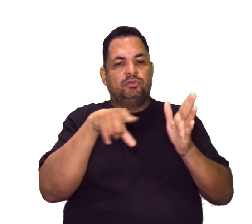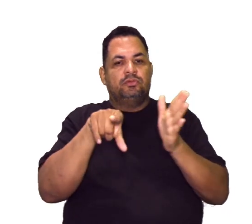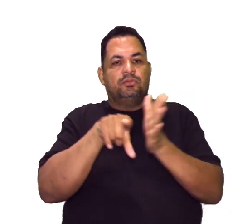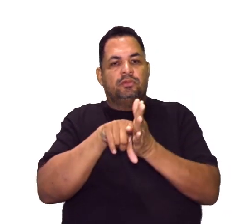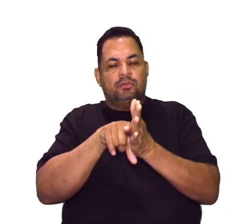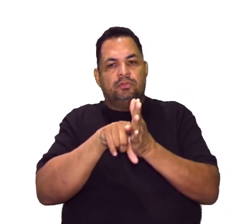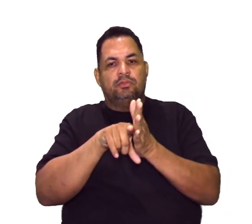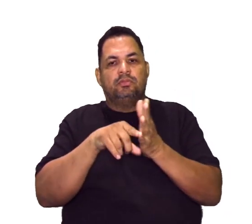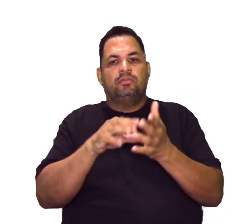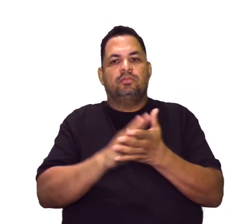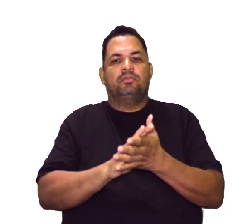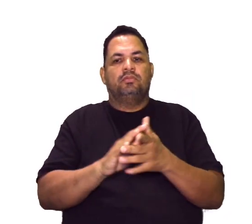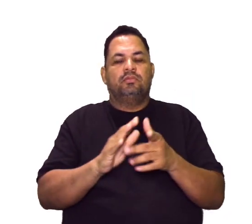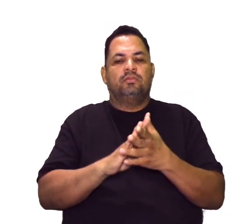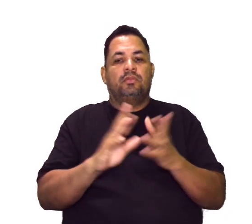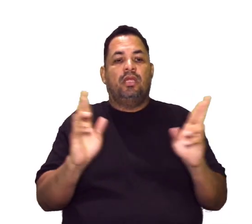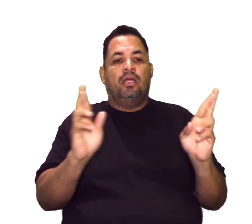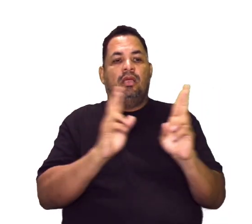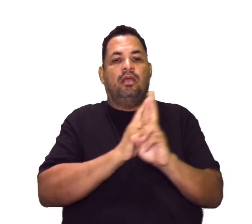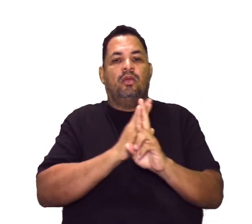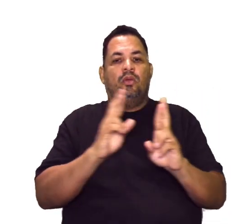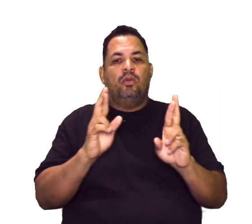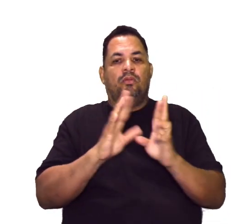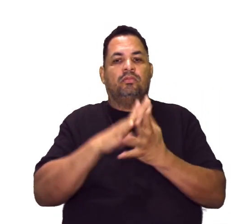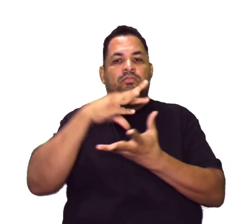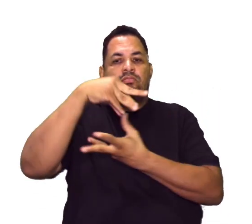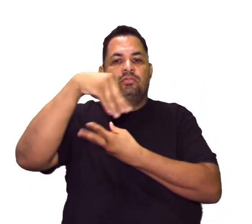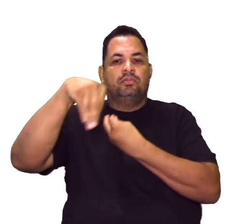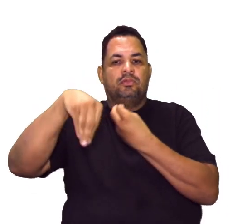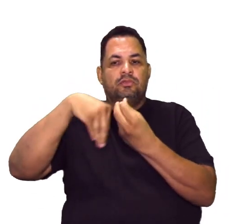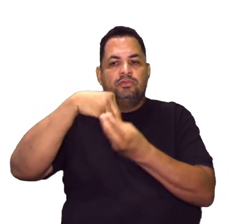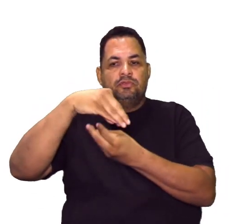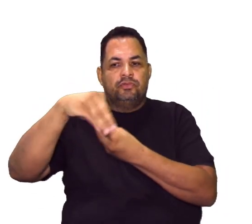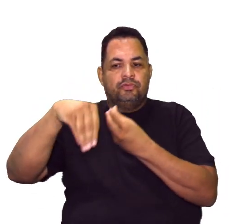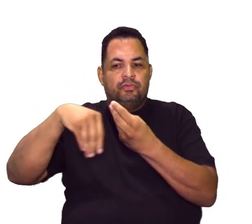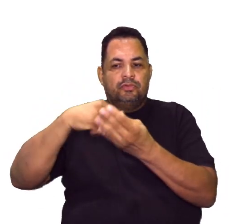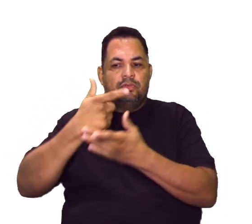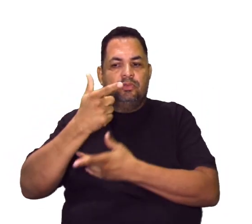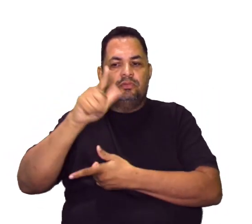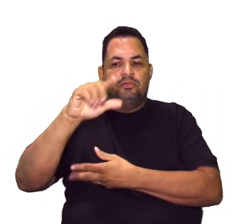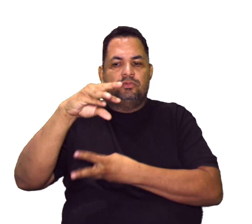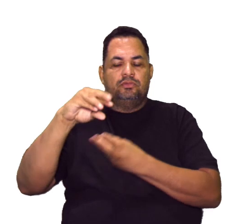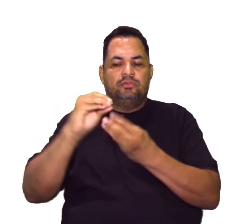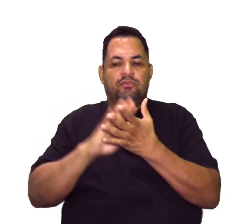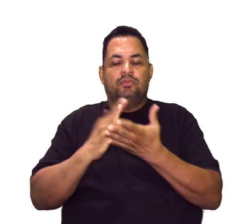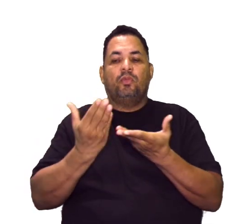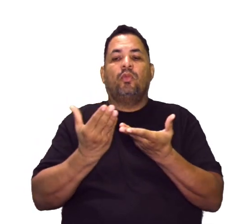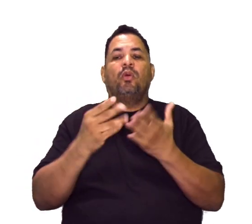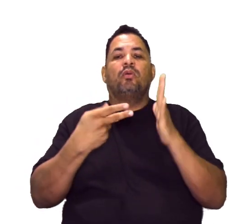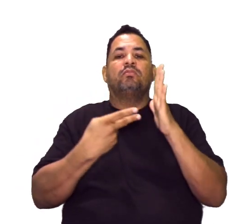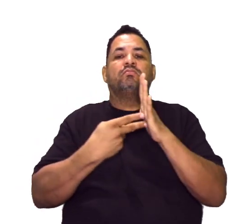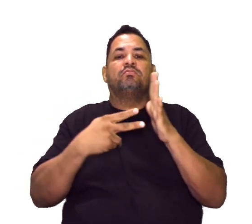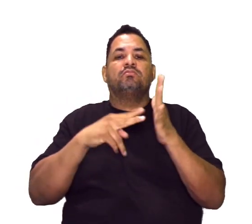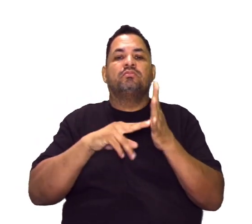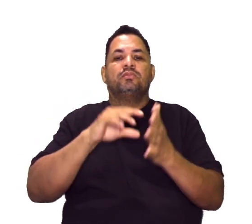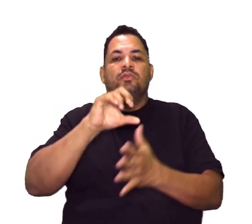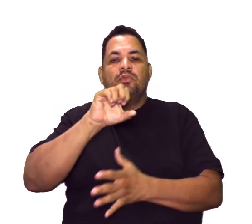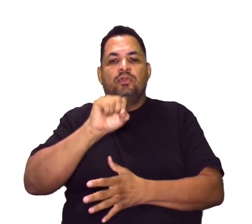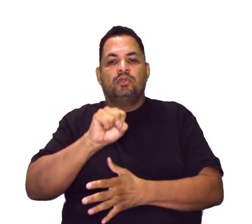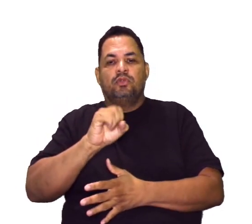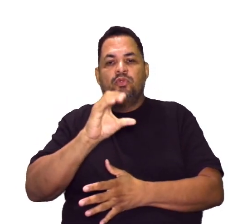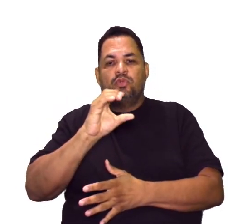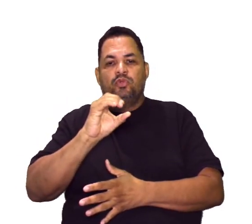Polaridade. Vamos relacionar com o que chamamos de solubilidade. Mas, professor, o que significa